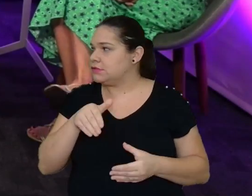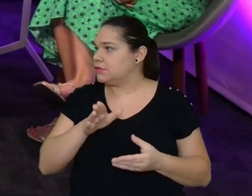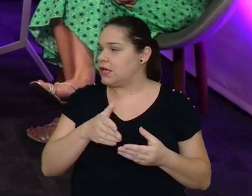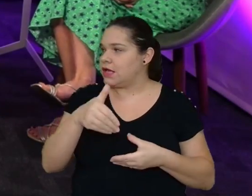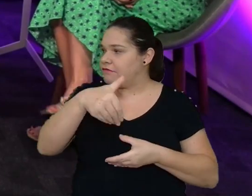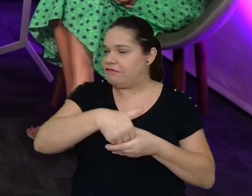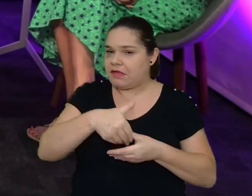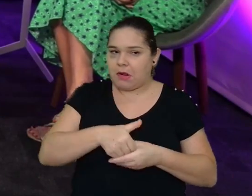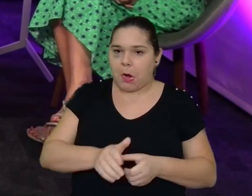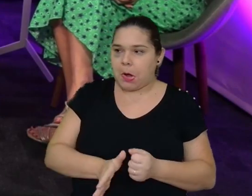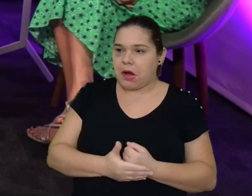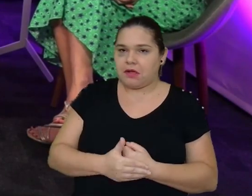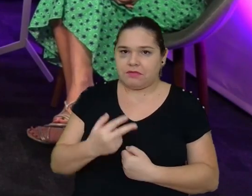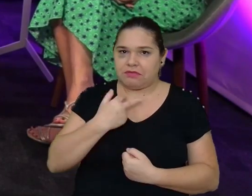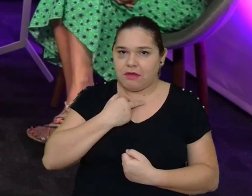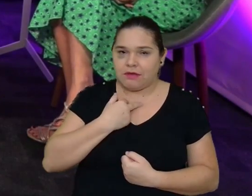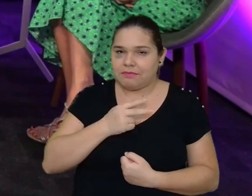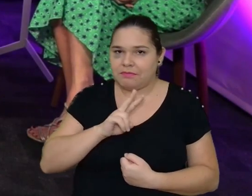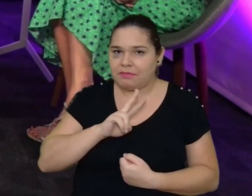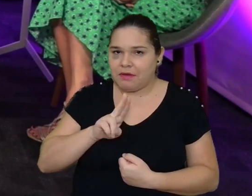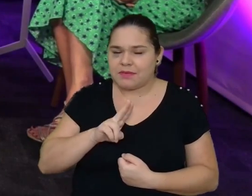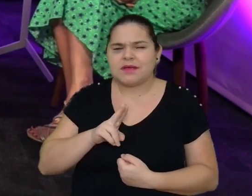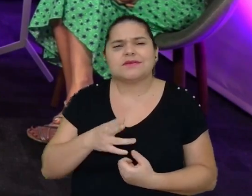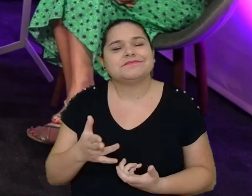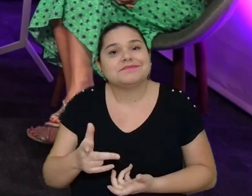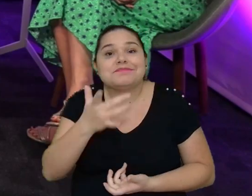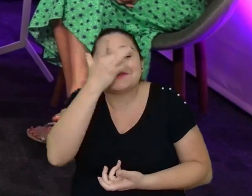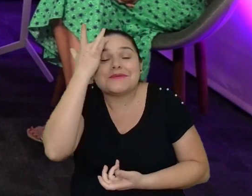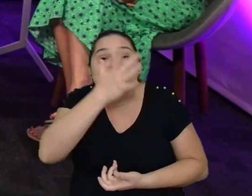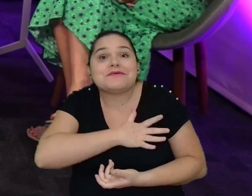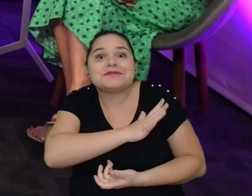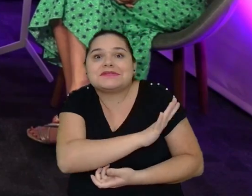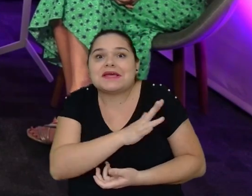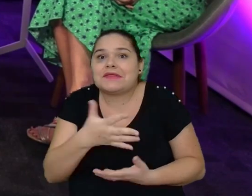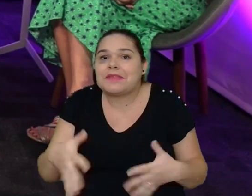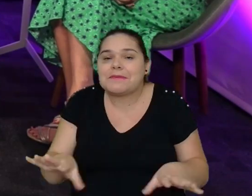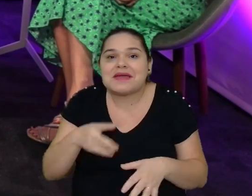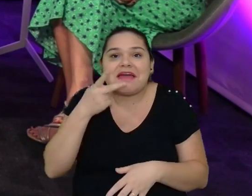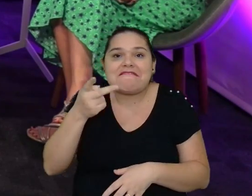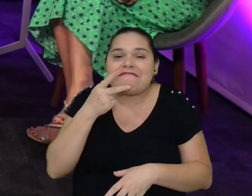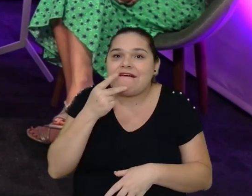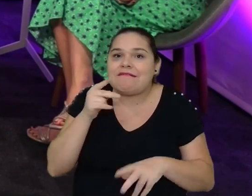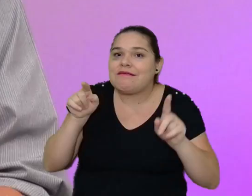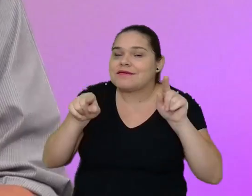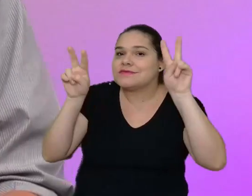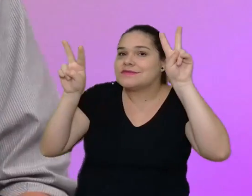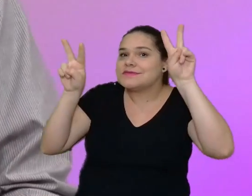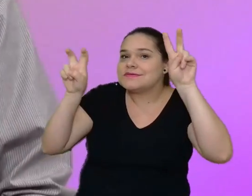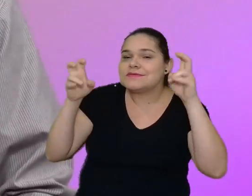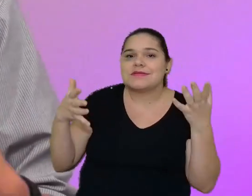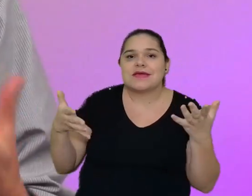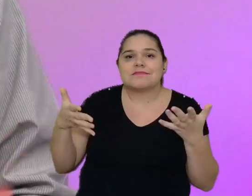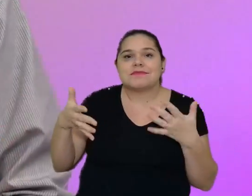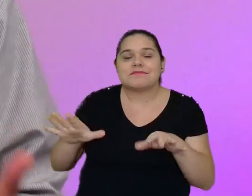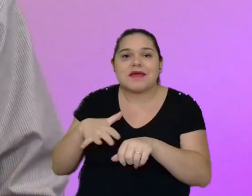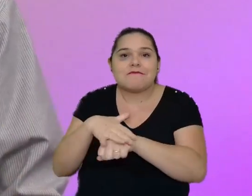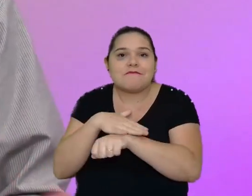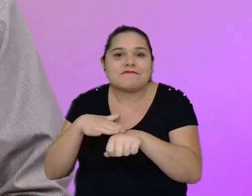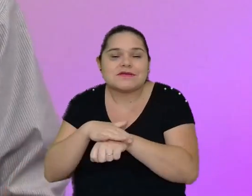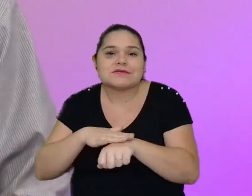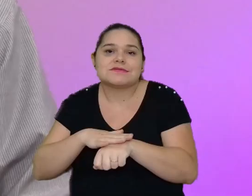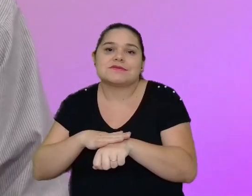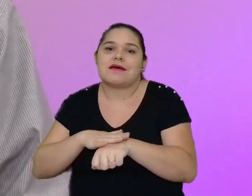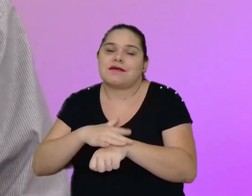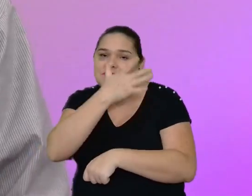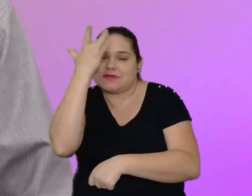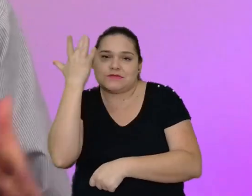nome. Então, as pessoas realmente têm um preconceito, não querem falar, não falam com a família, não falam com os pares no trabalho. Então, tem muito preconceito.